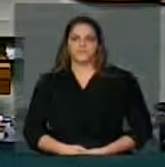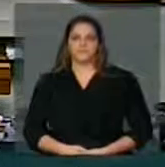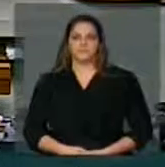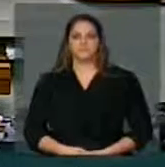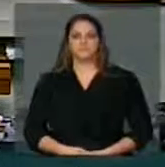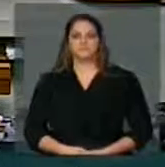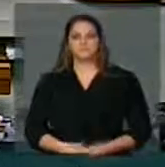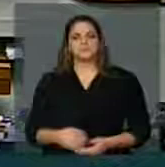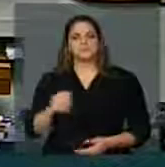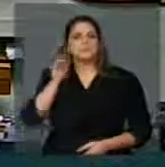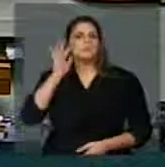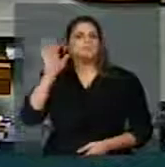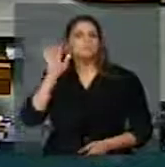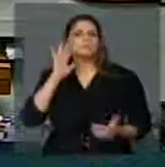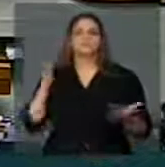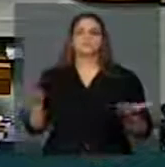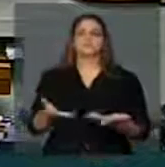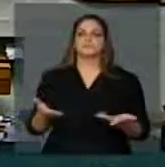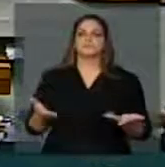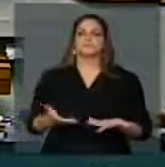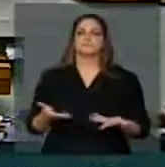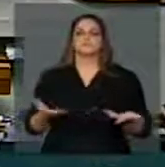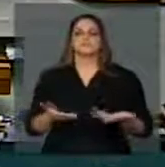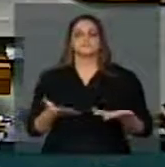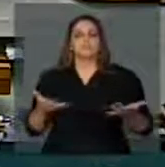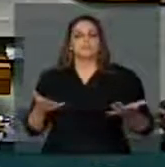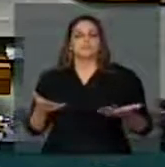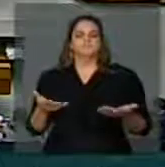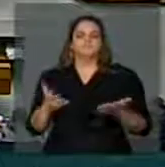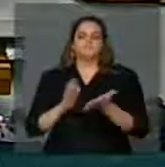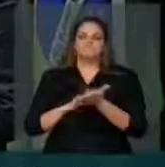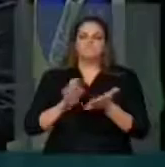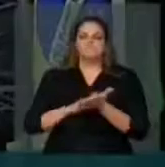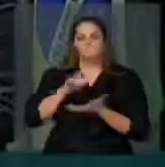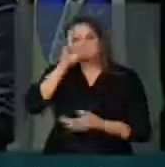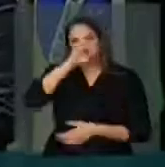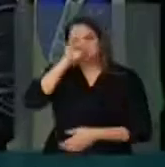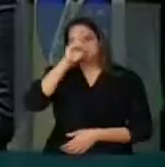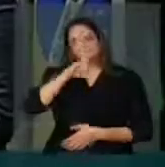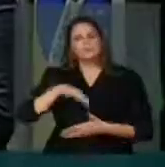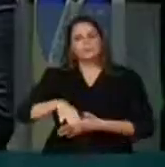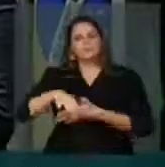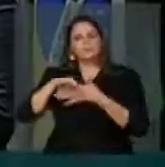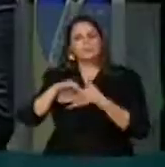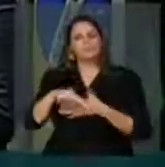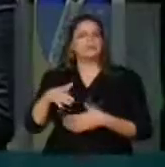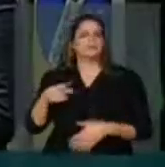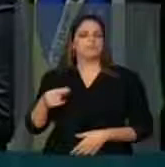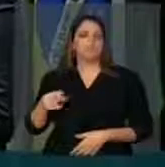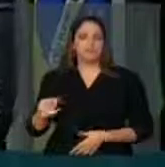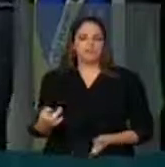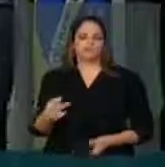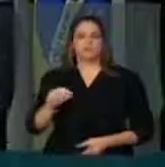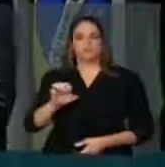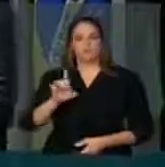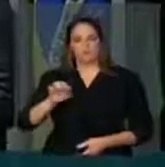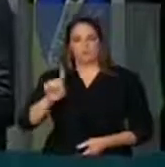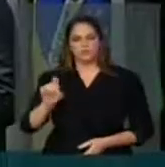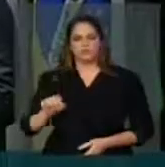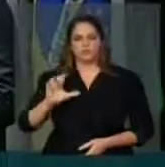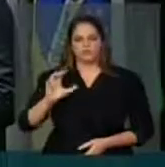que o país vive ao nosso saudoso e eterno líder, Eduardo Campos. Quero cumprimentar a todos aqui da